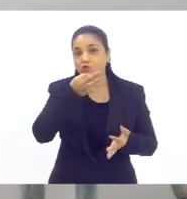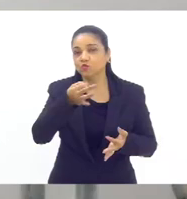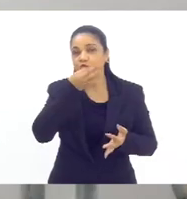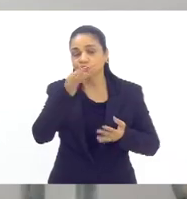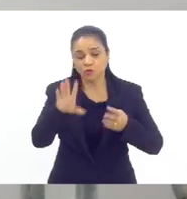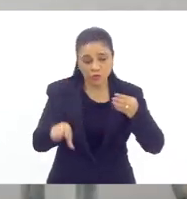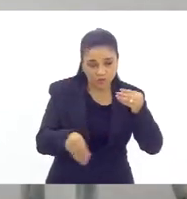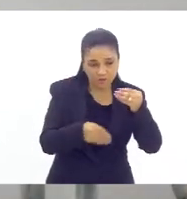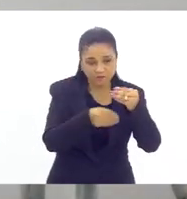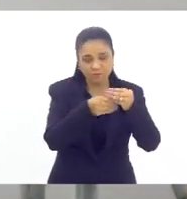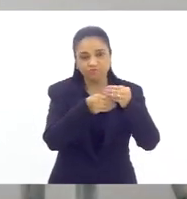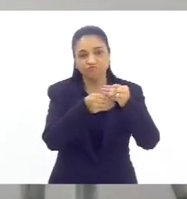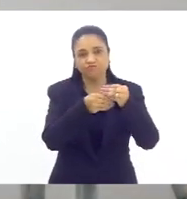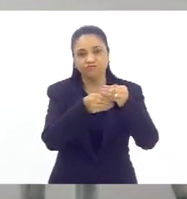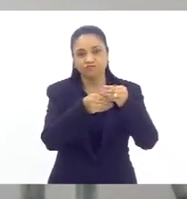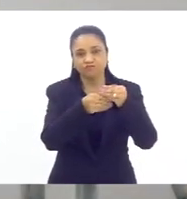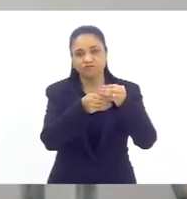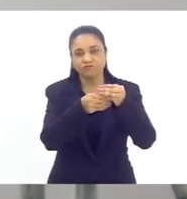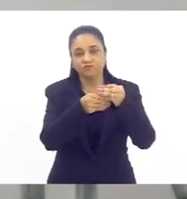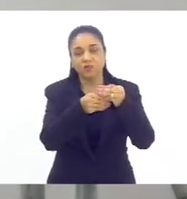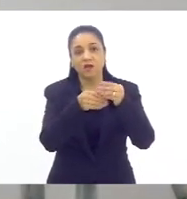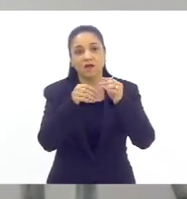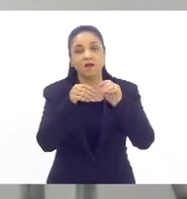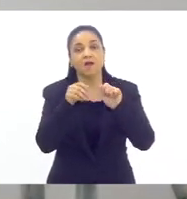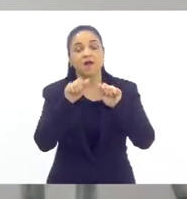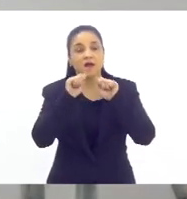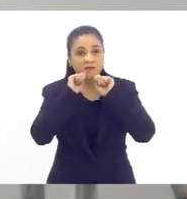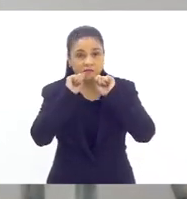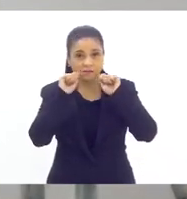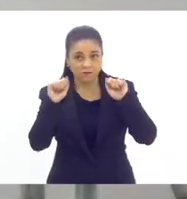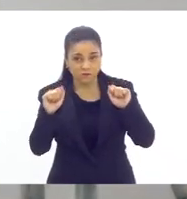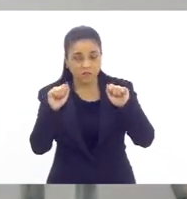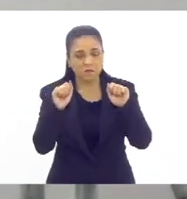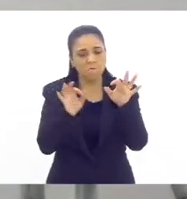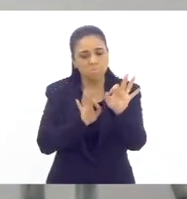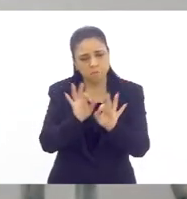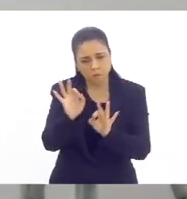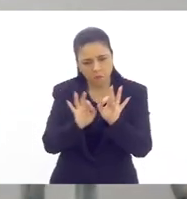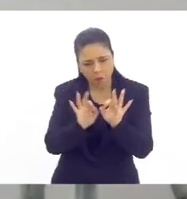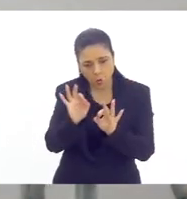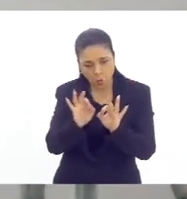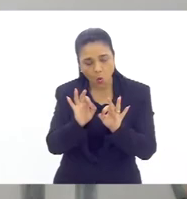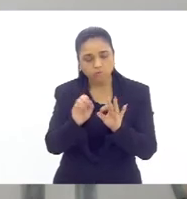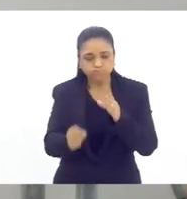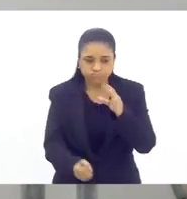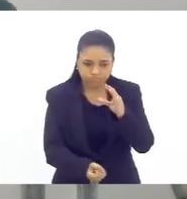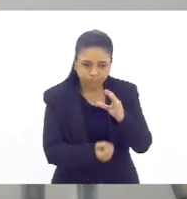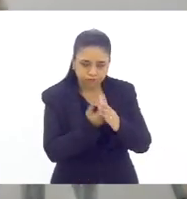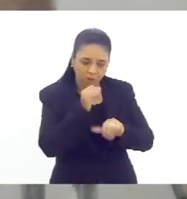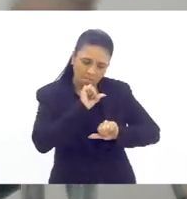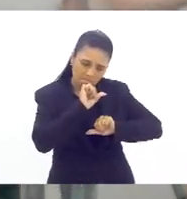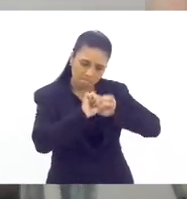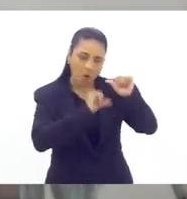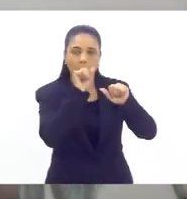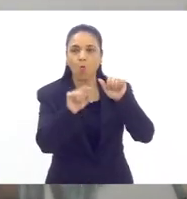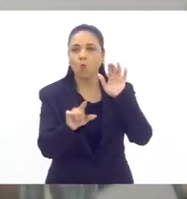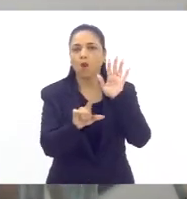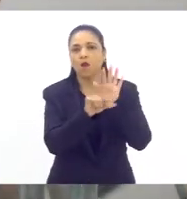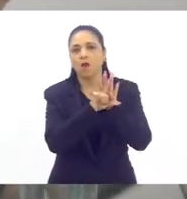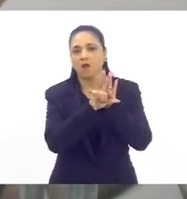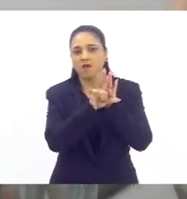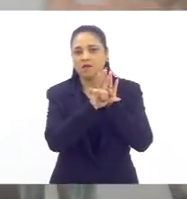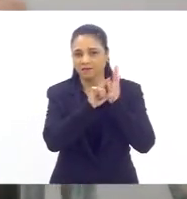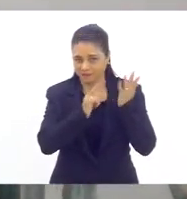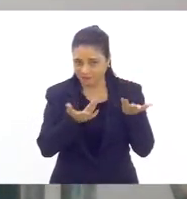a consultoria a nossa Assessoria Preparou a gente batalhou e virar um leis e claro a gente tem que depois brigar pelo